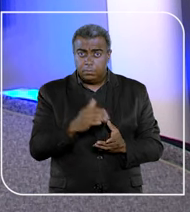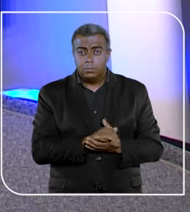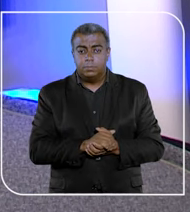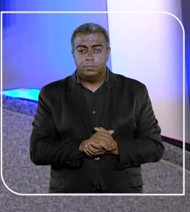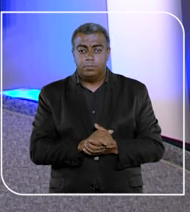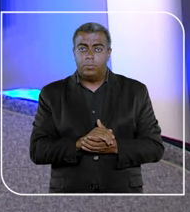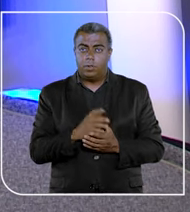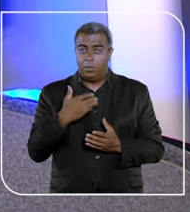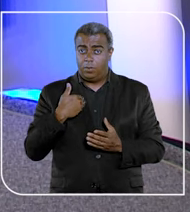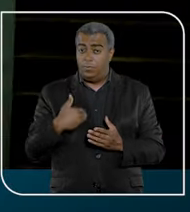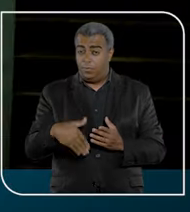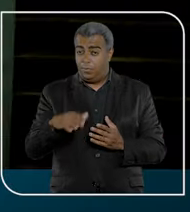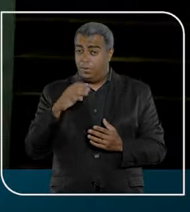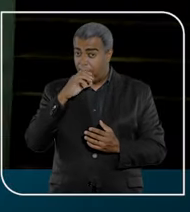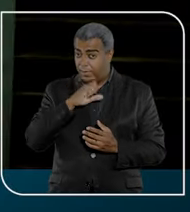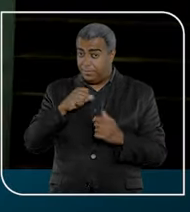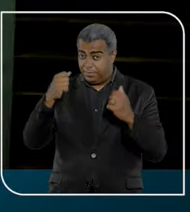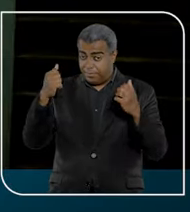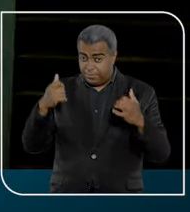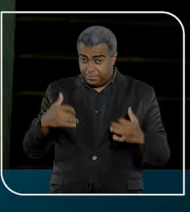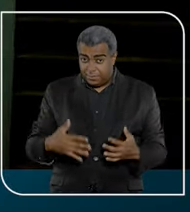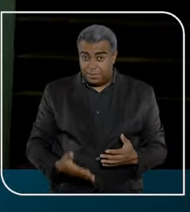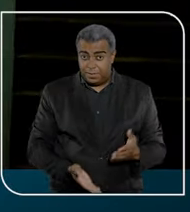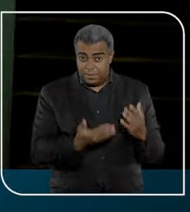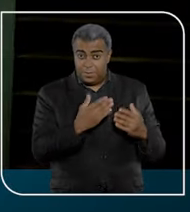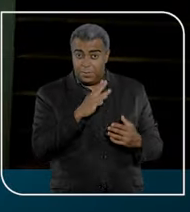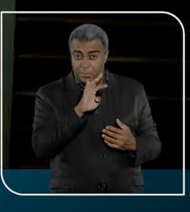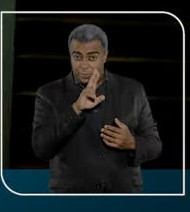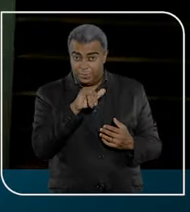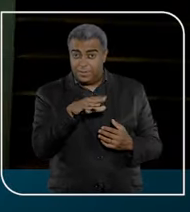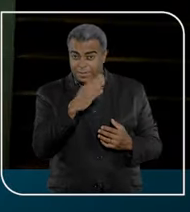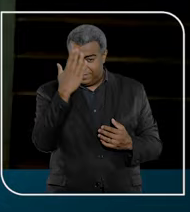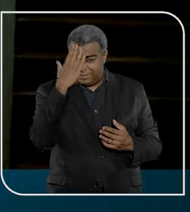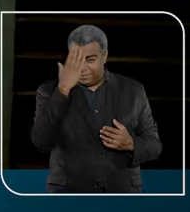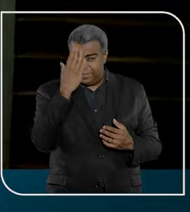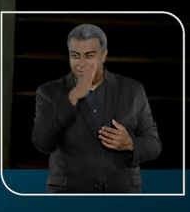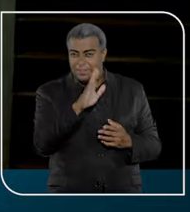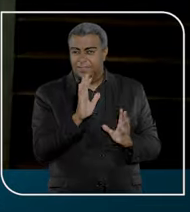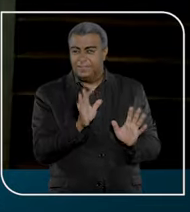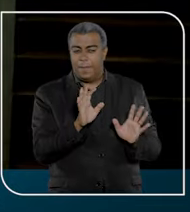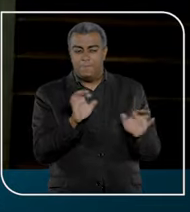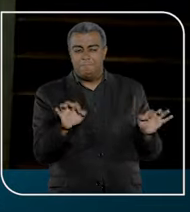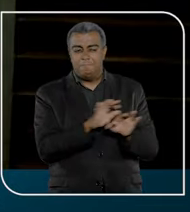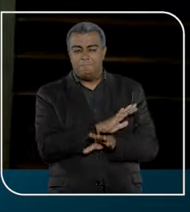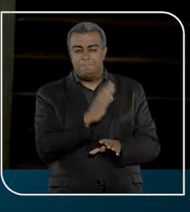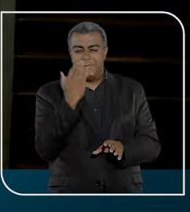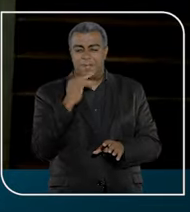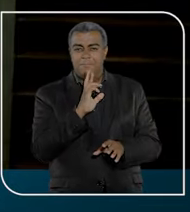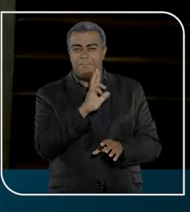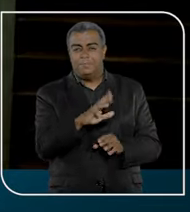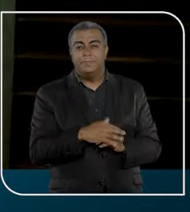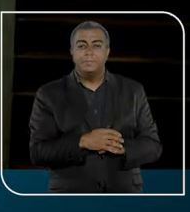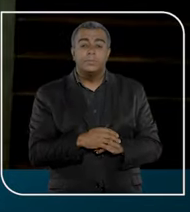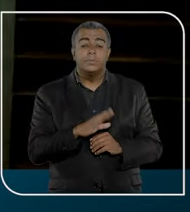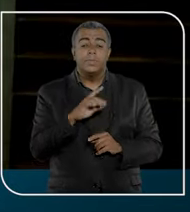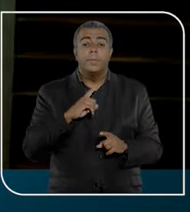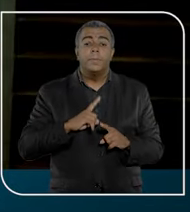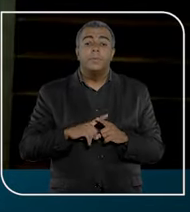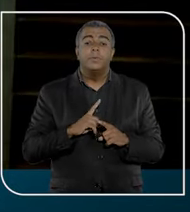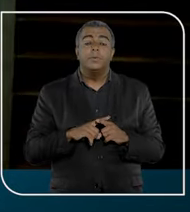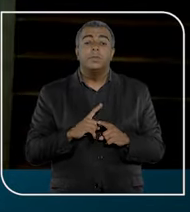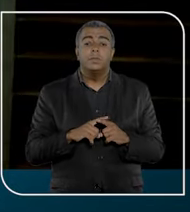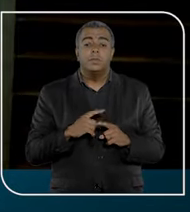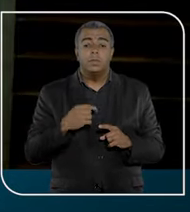favor. Eu vou falar rapidamente, já passo para o Brusque, que ele já está lá, né, pronto para falar.